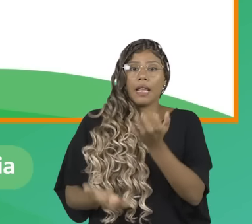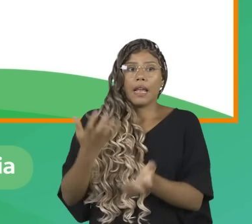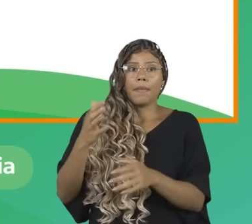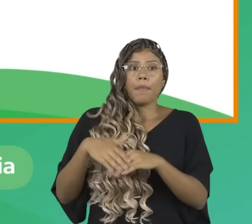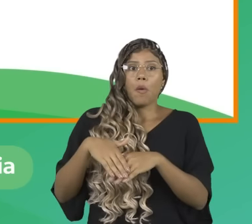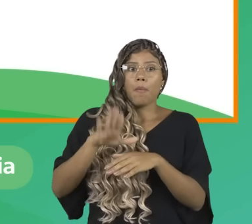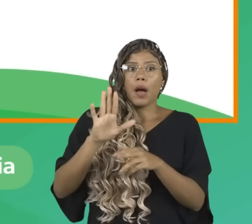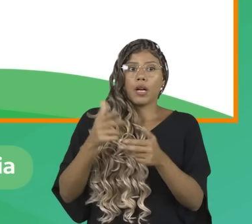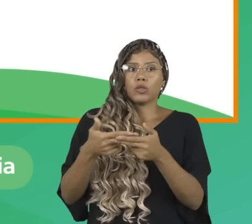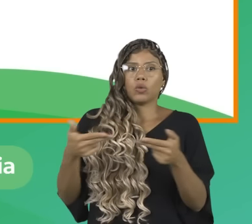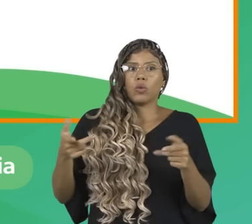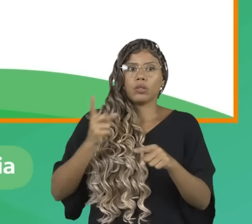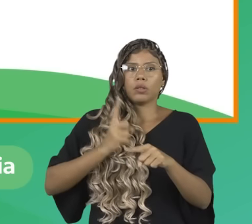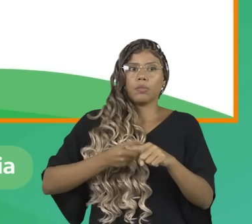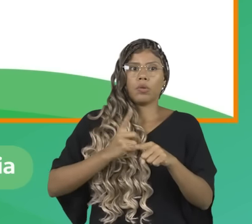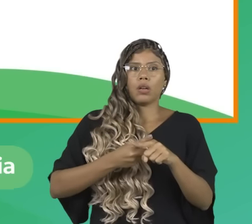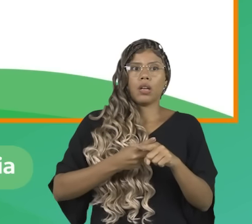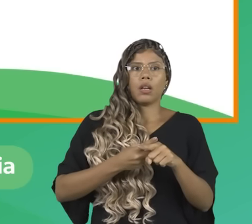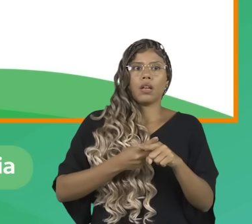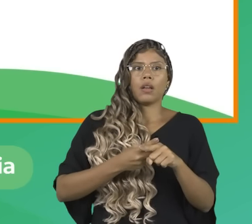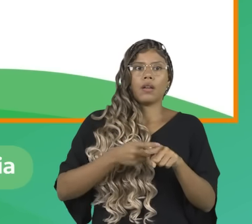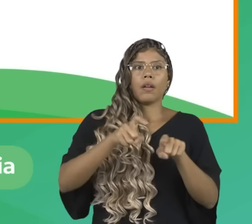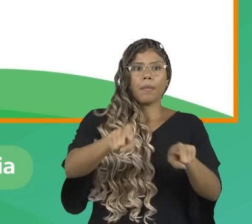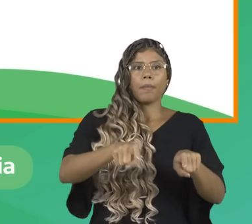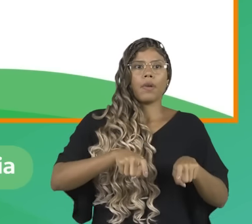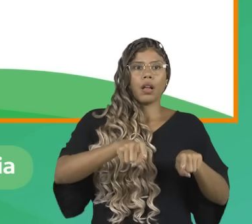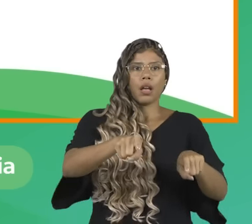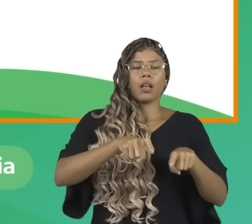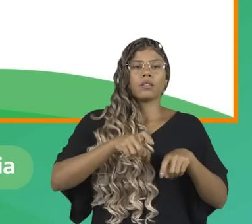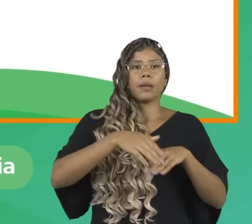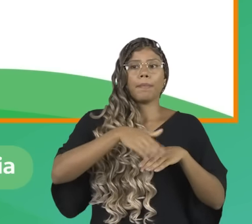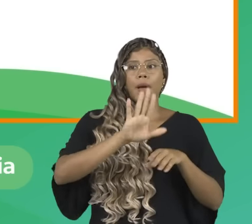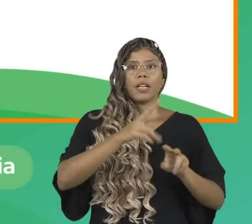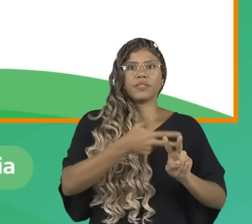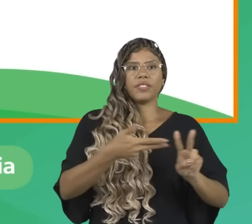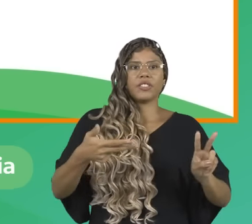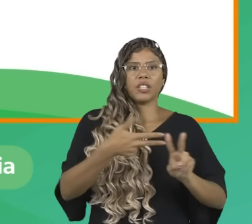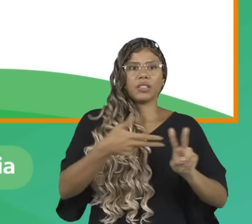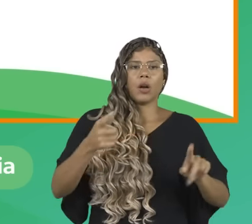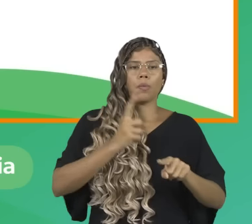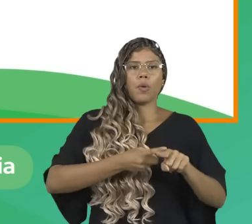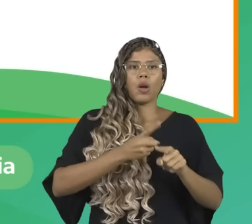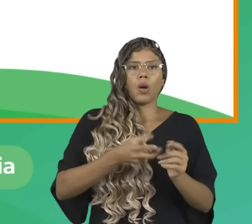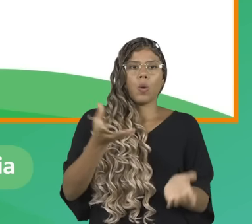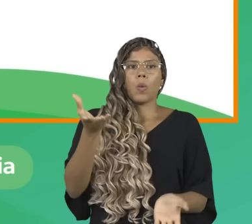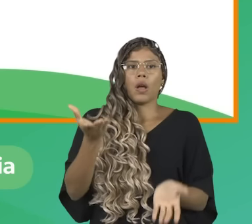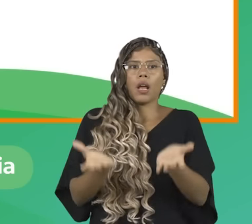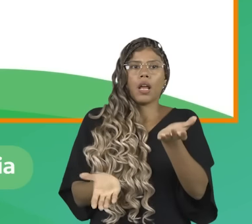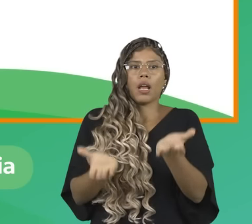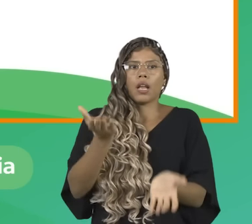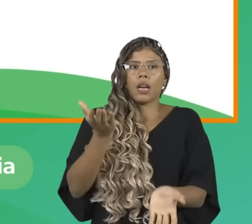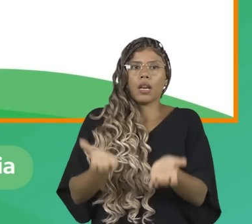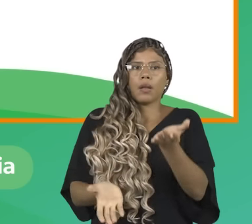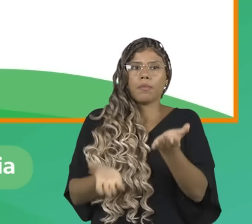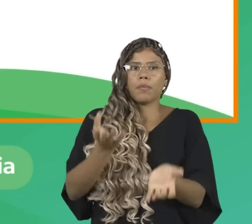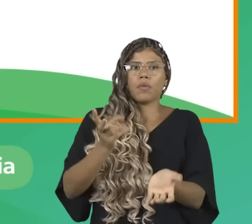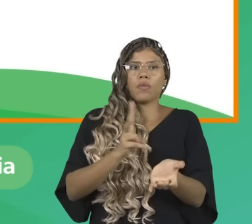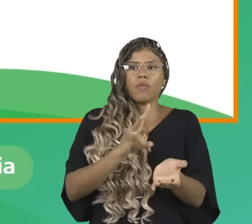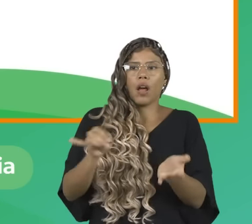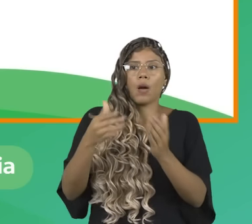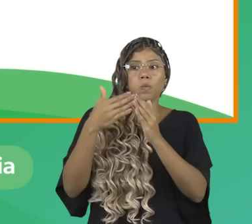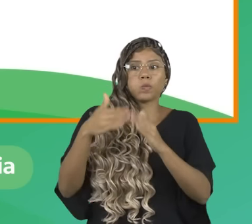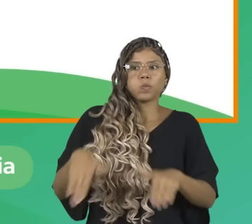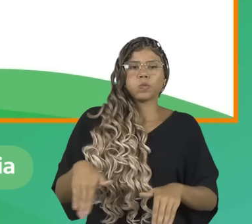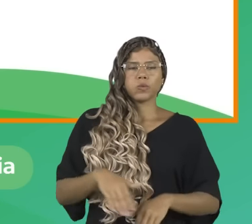vegetais, afirmando que no total o equilíbrio desse sequestro de carbono vai estar sendo reposto. Matematicamente isso